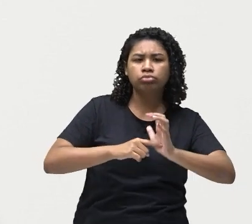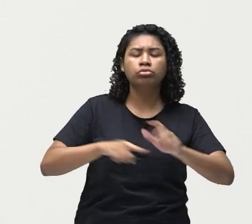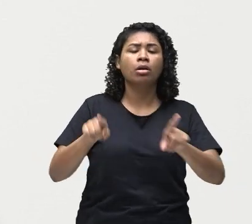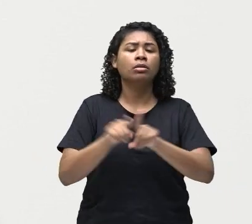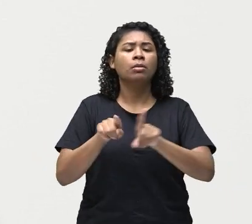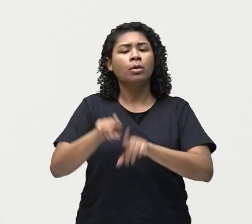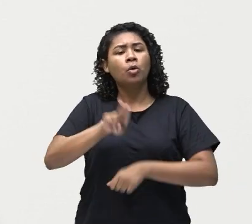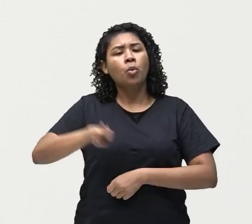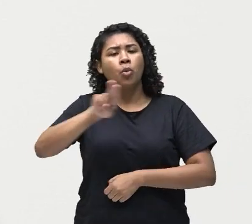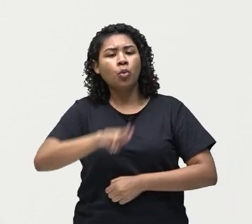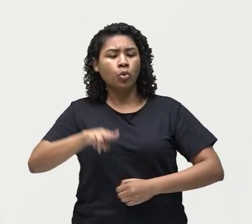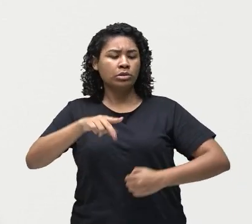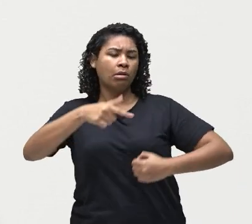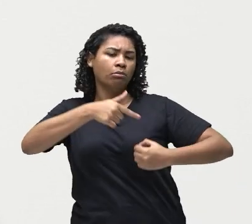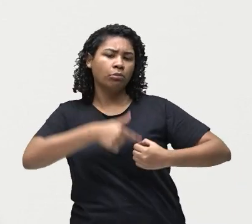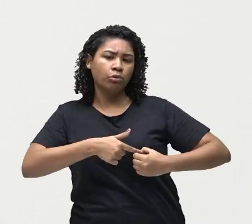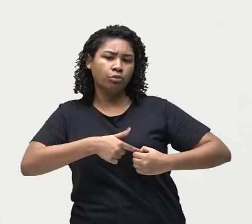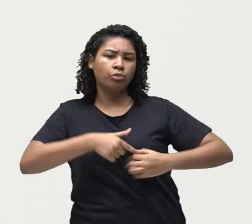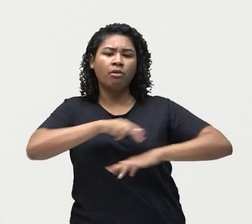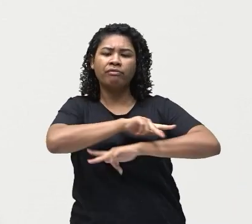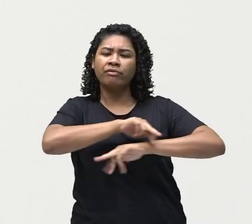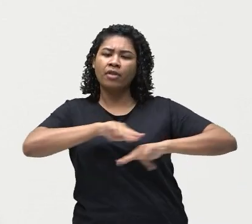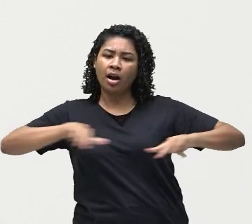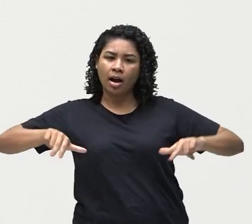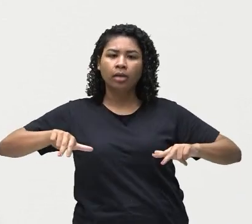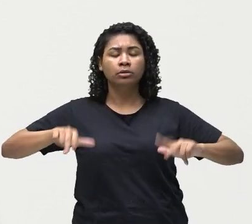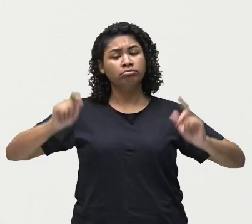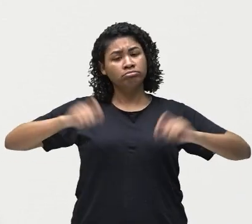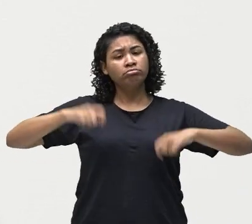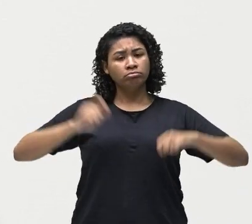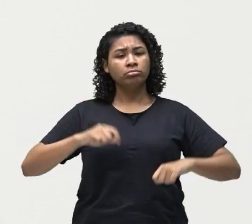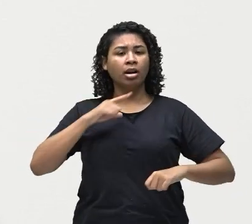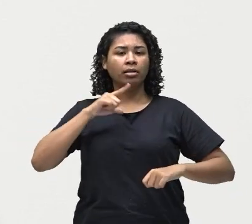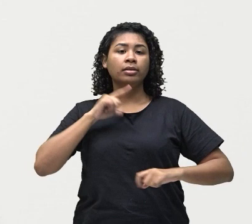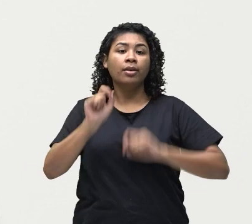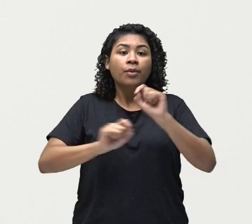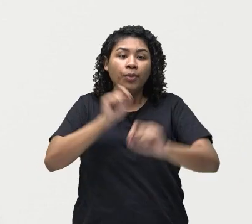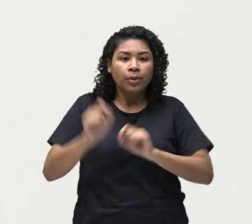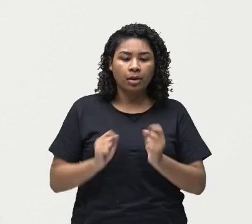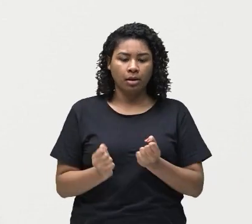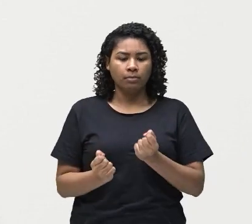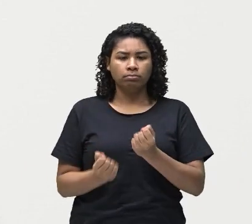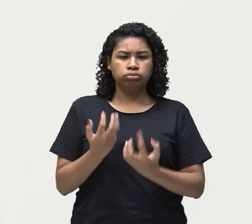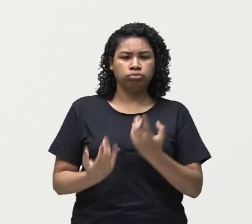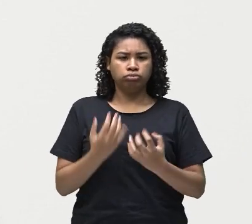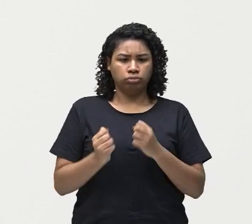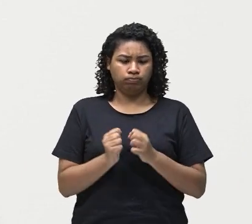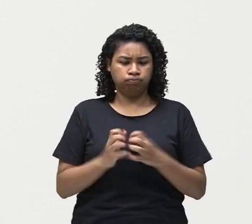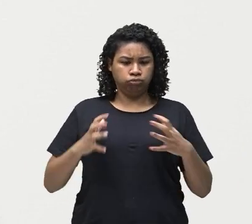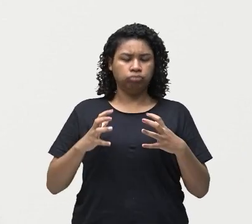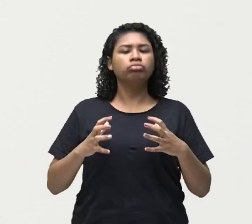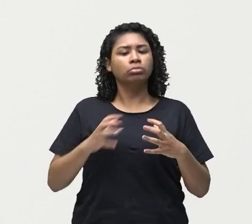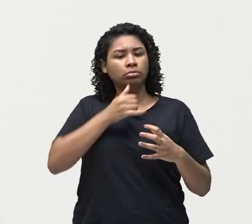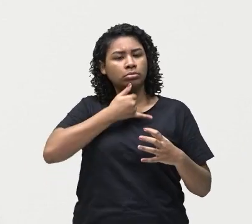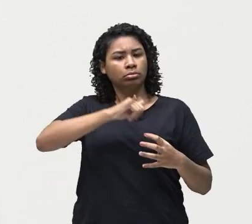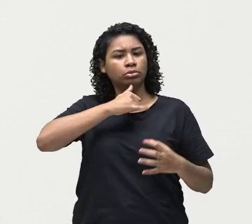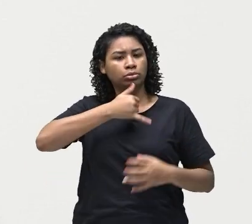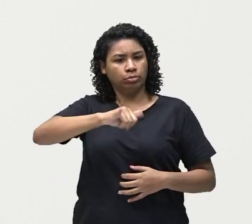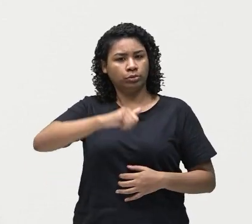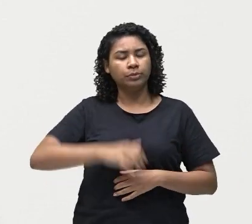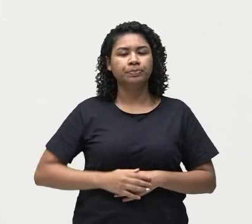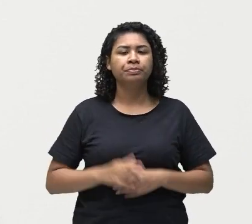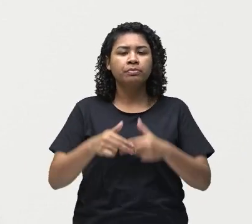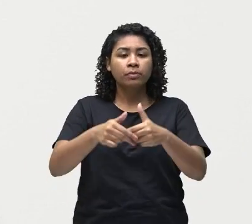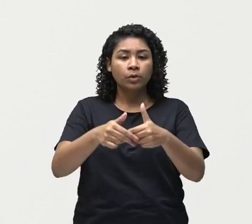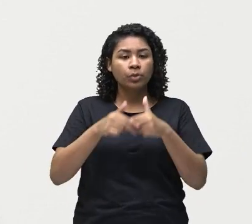de combustível tudo que é necessário para que aconteça o processo de combustão interna né então o motor de